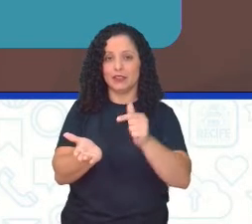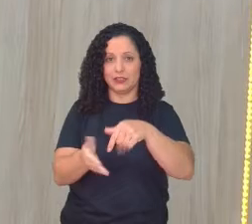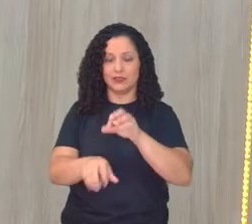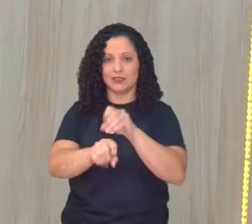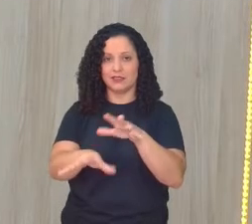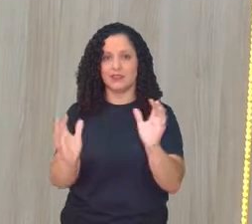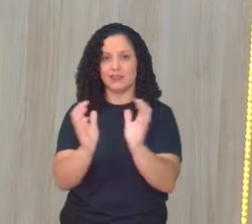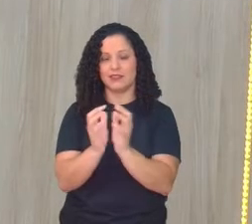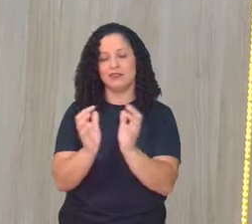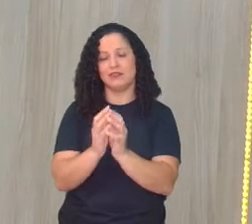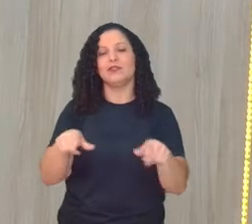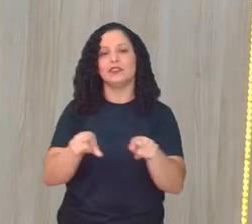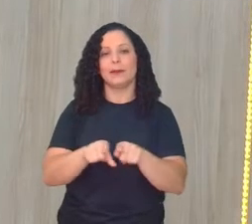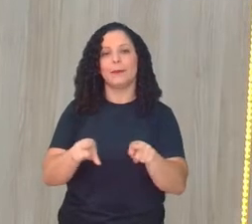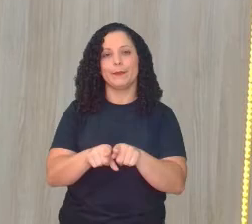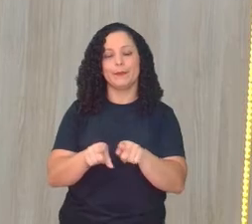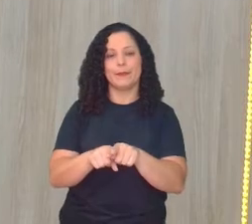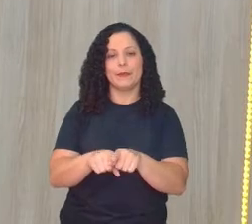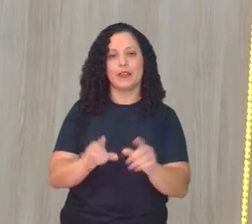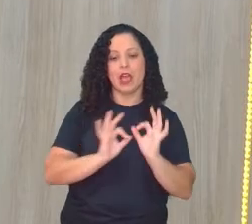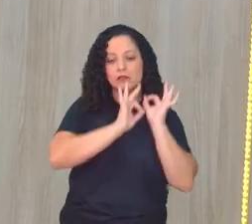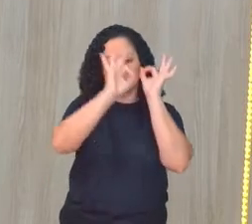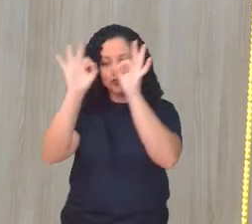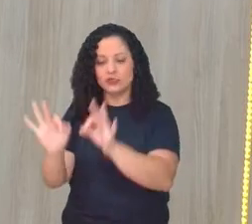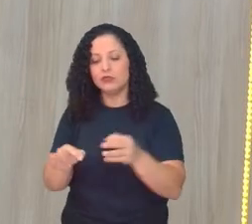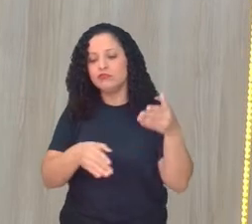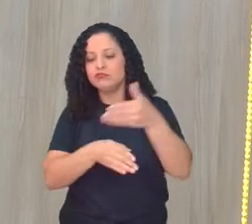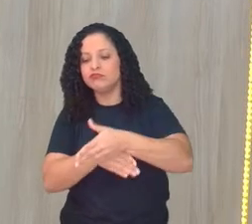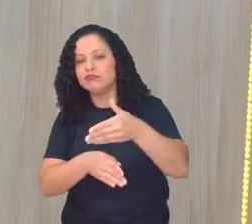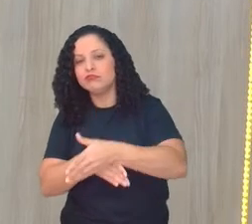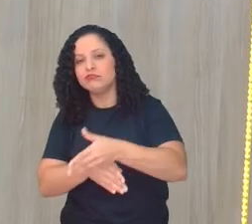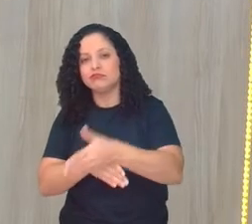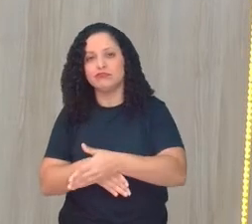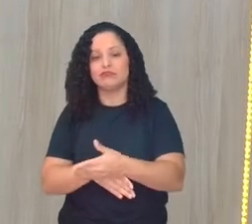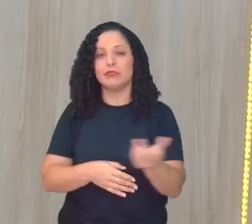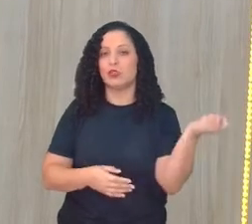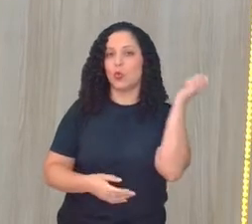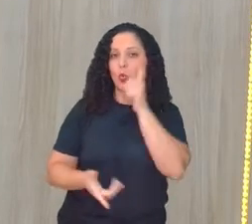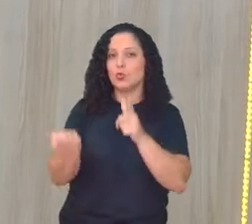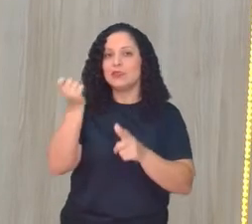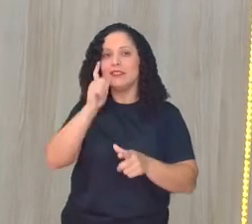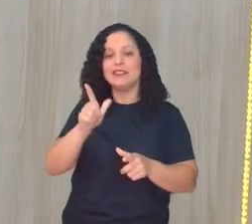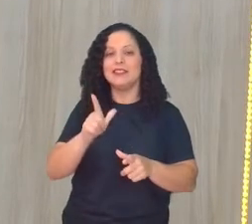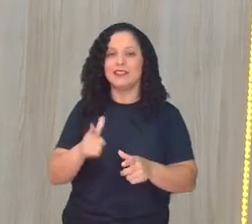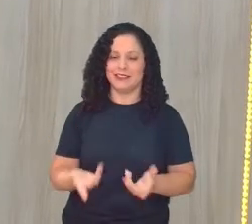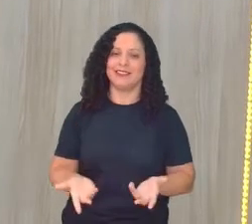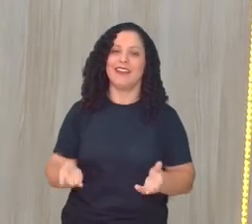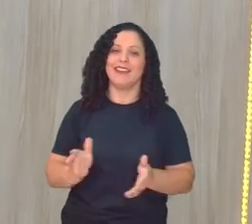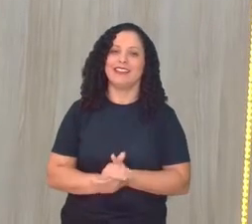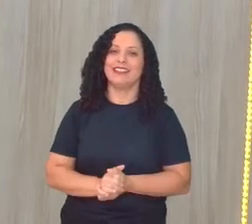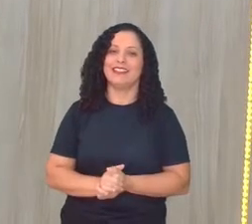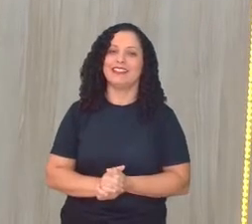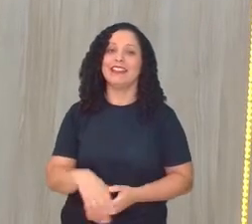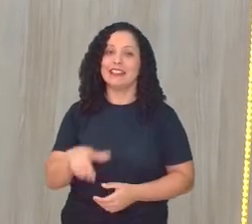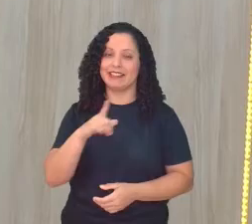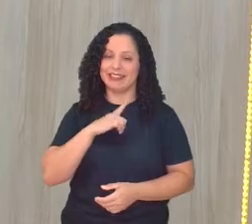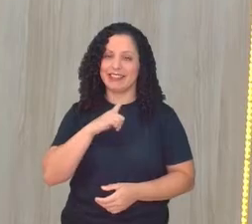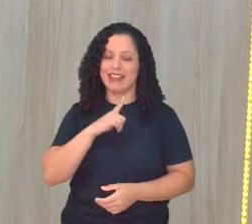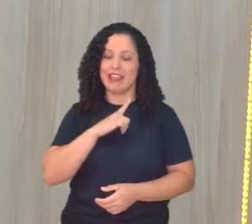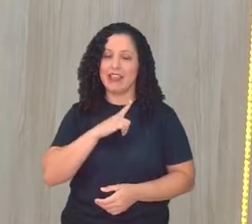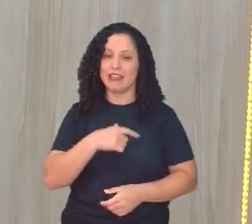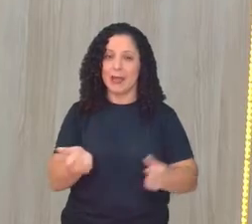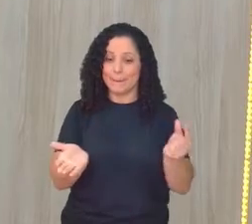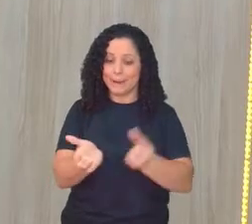Recife, né, que vocês têm acesso ao download, né, isso parece aquelas propagandas no meio do programa, né, tem acesso ao download